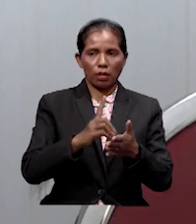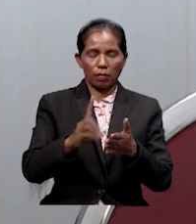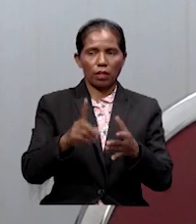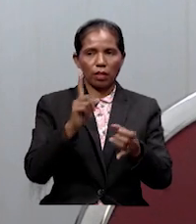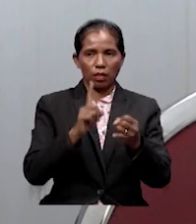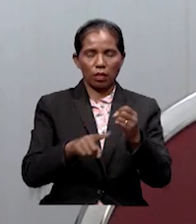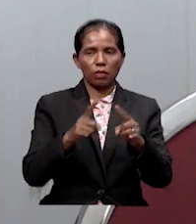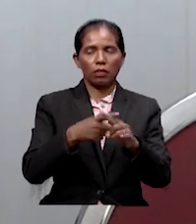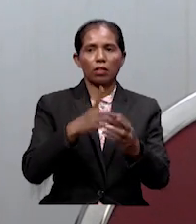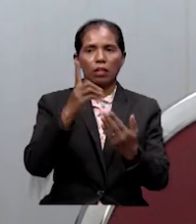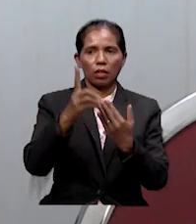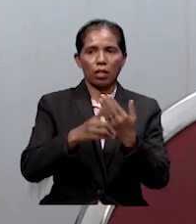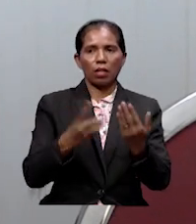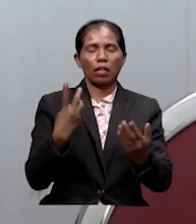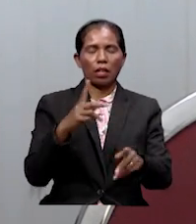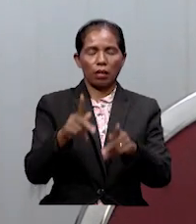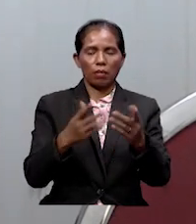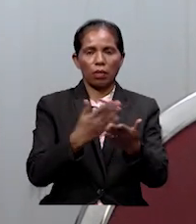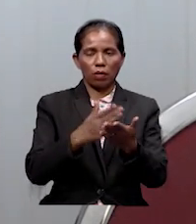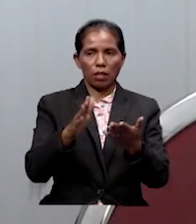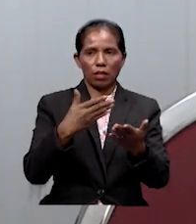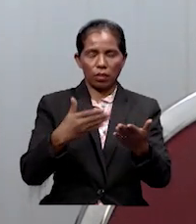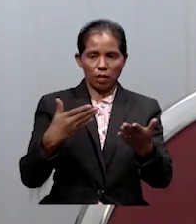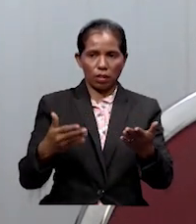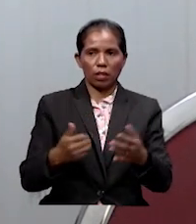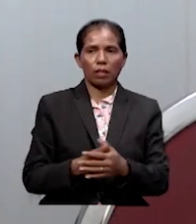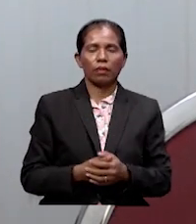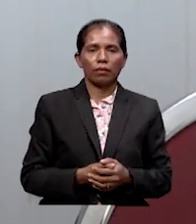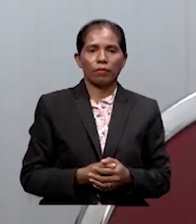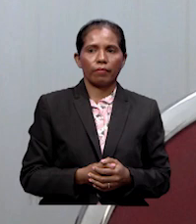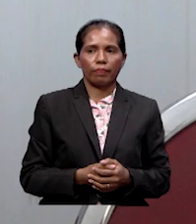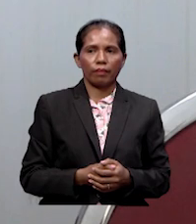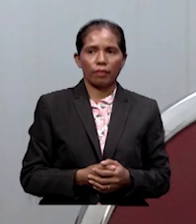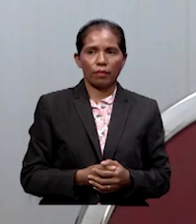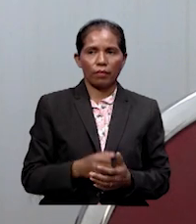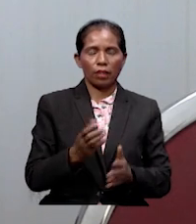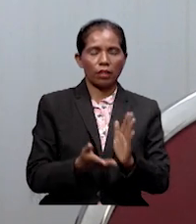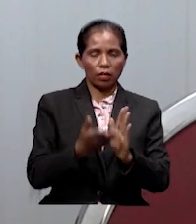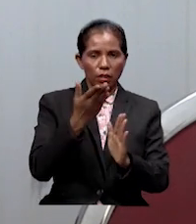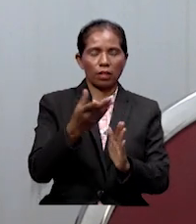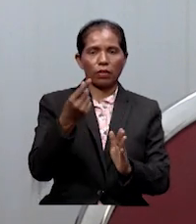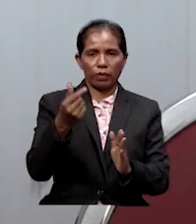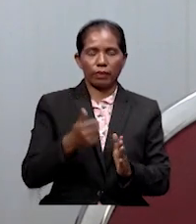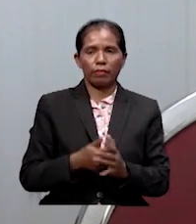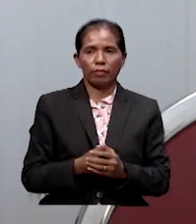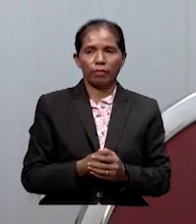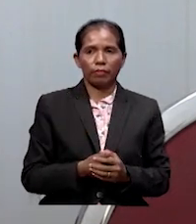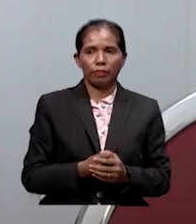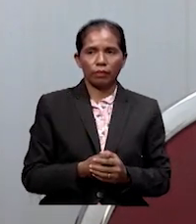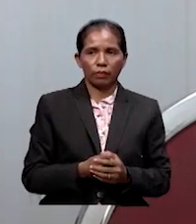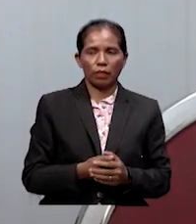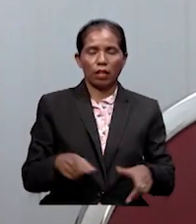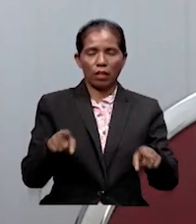ya Desember ni larang ema holasang komisa ya peningkatan tuang sukat